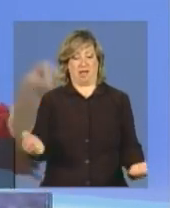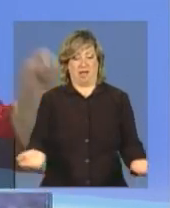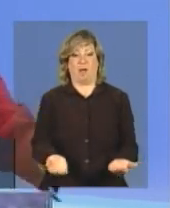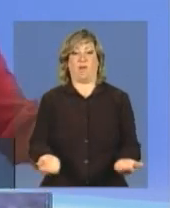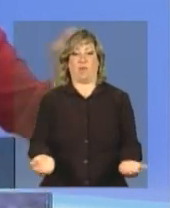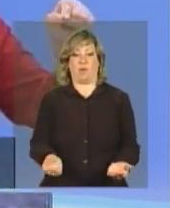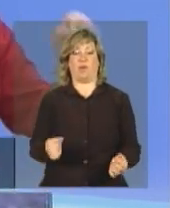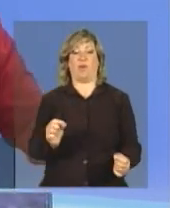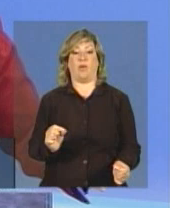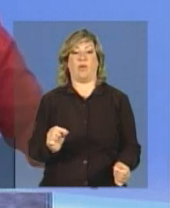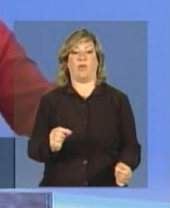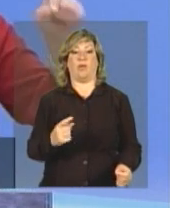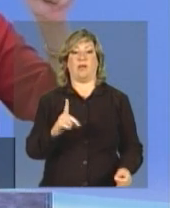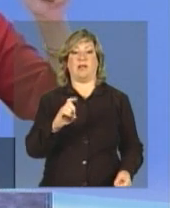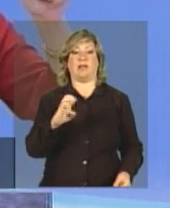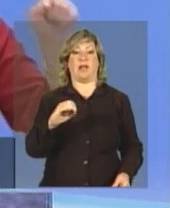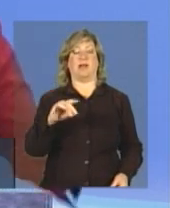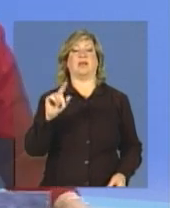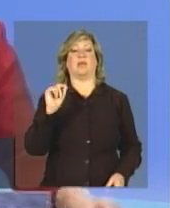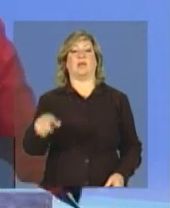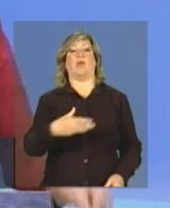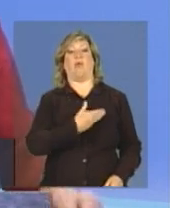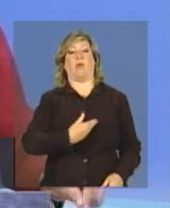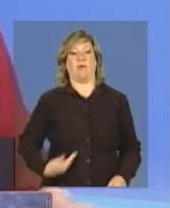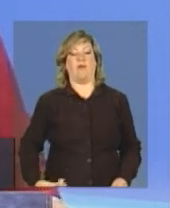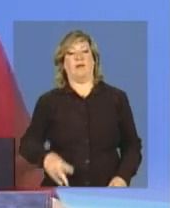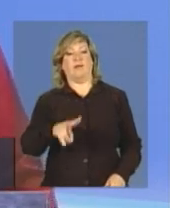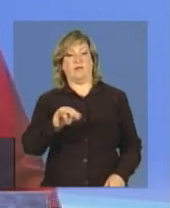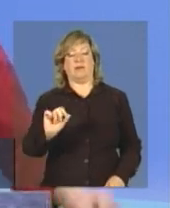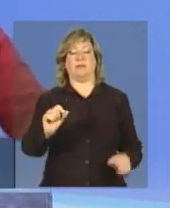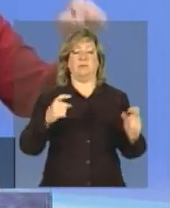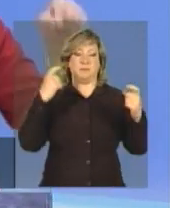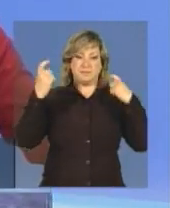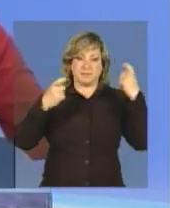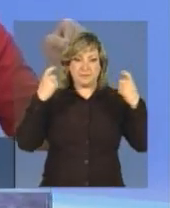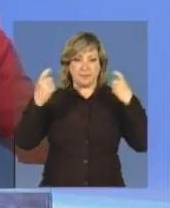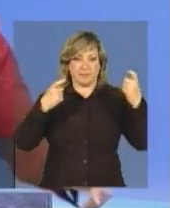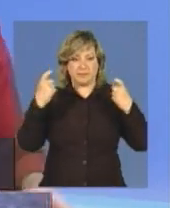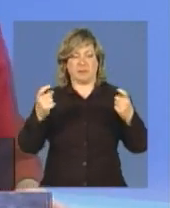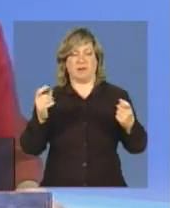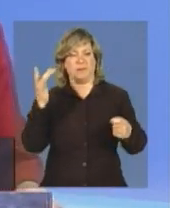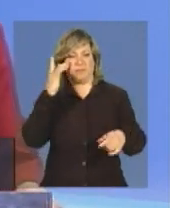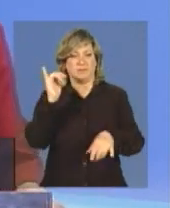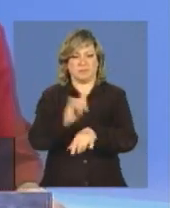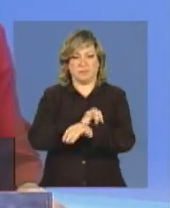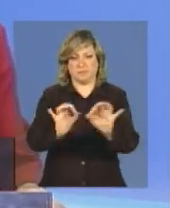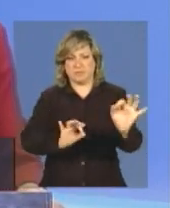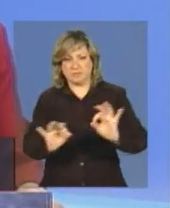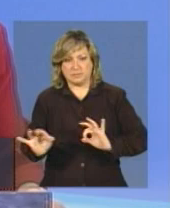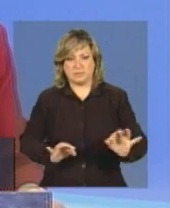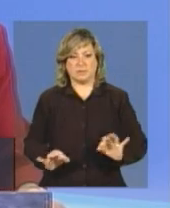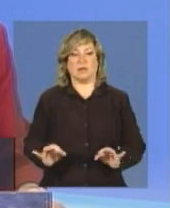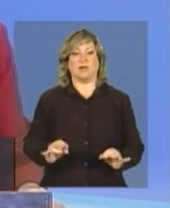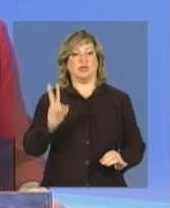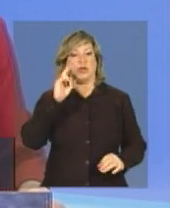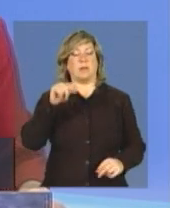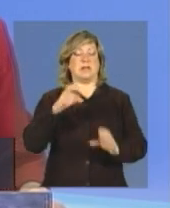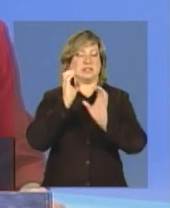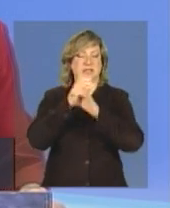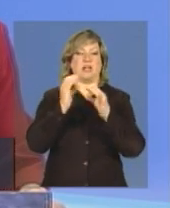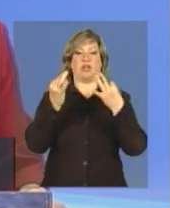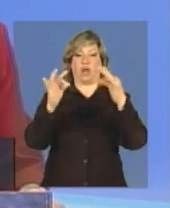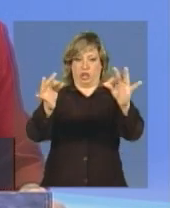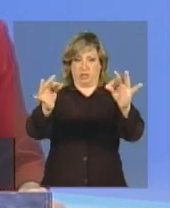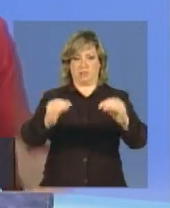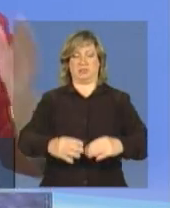esta década, na década em que o governo vai se preocupar estrategicamente com a questão da ciência e